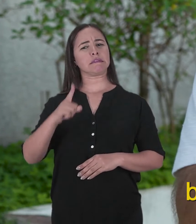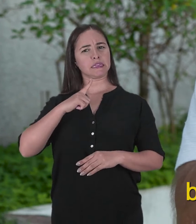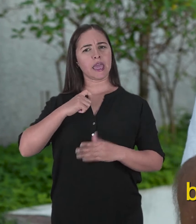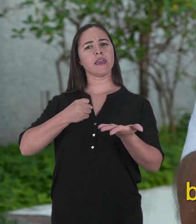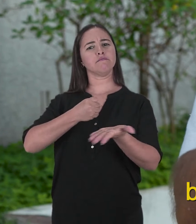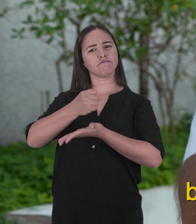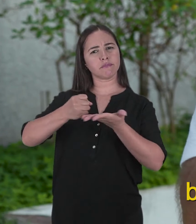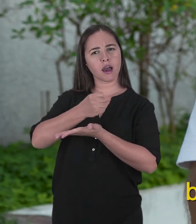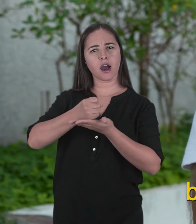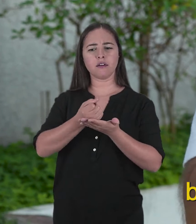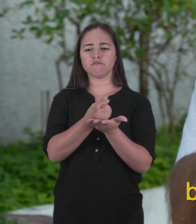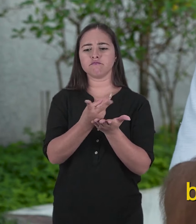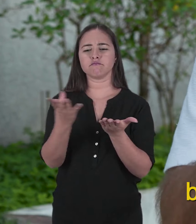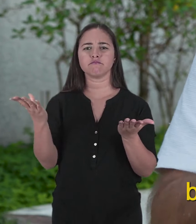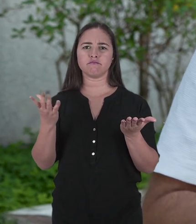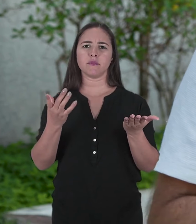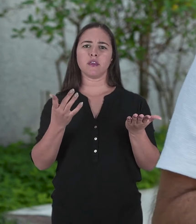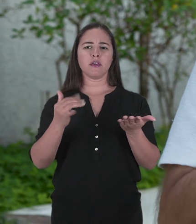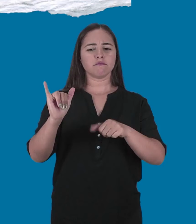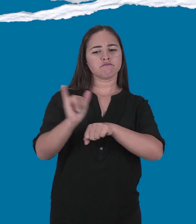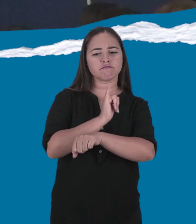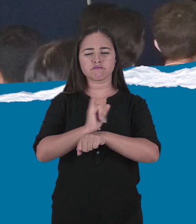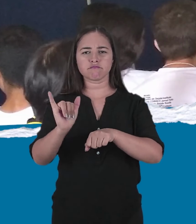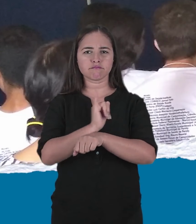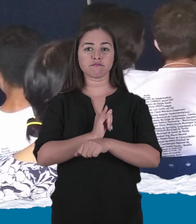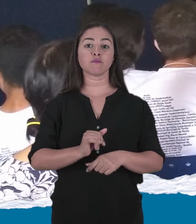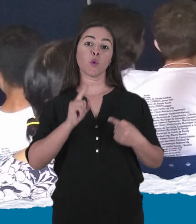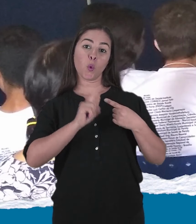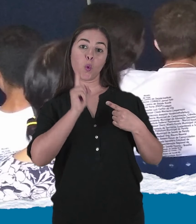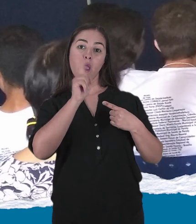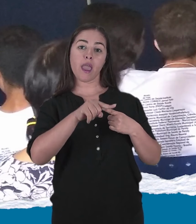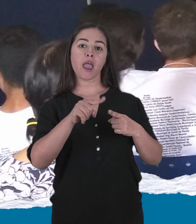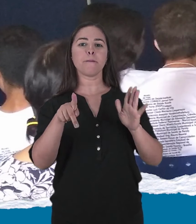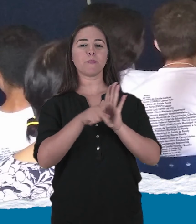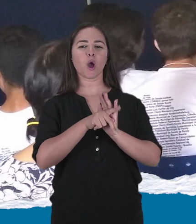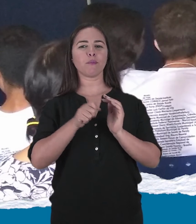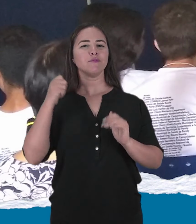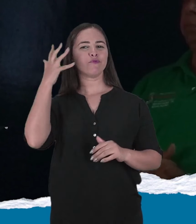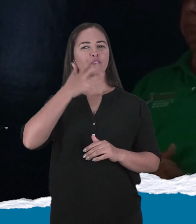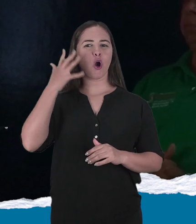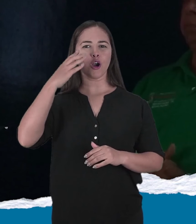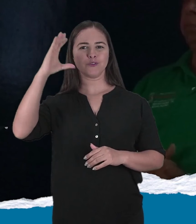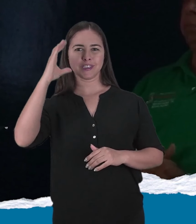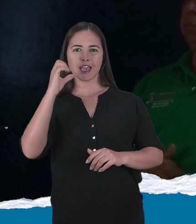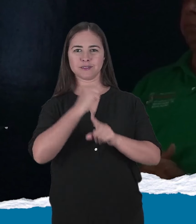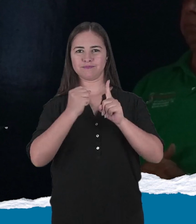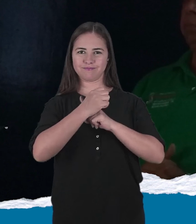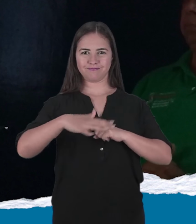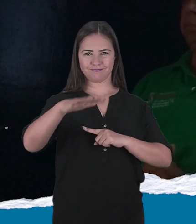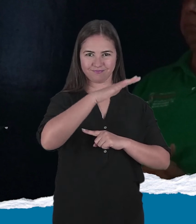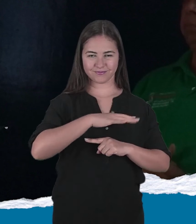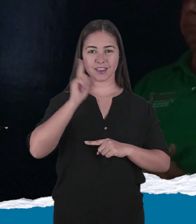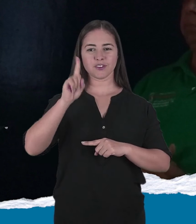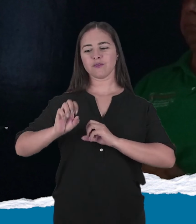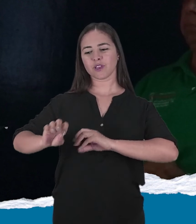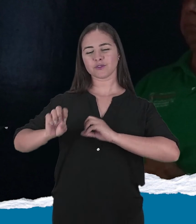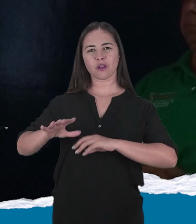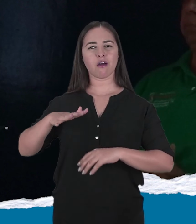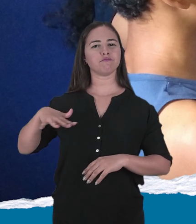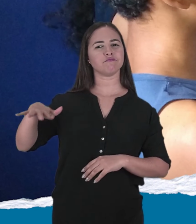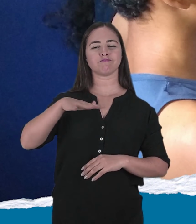em algumas estratégias, né? Uma delas foi o desenvolvimento do Fórum Ciência e Sociedade, que é uma tecnologia educacional